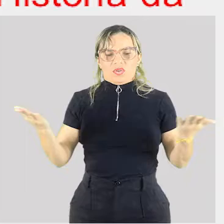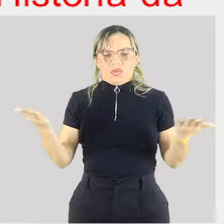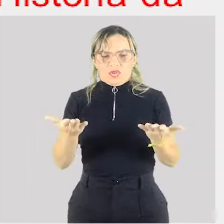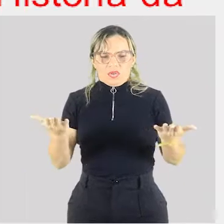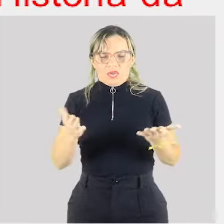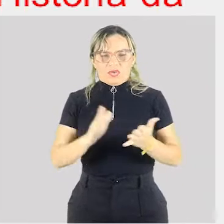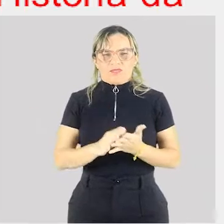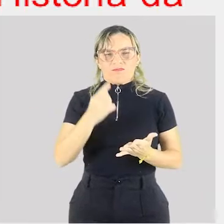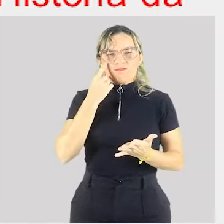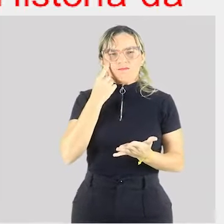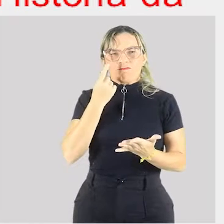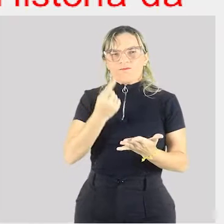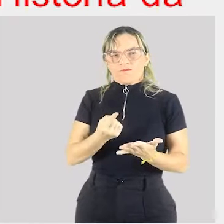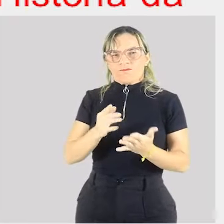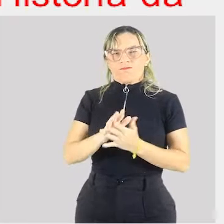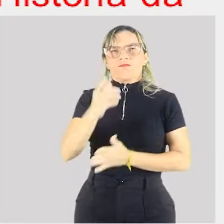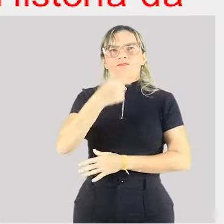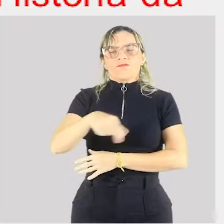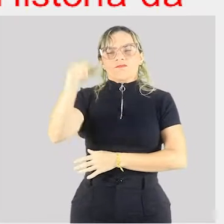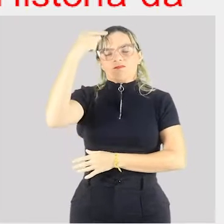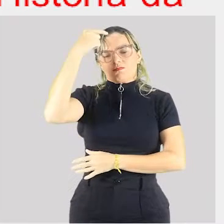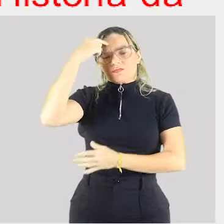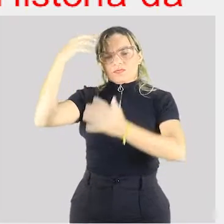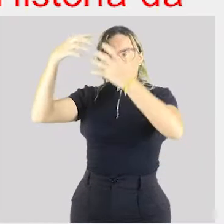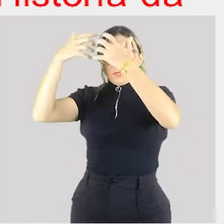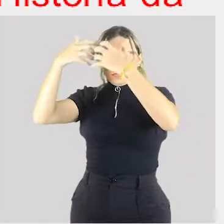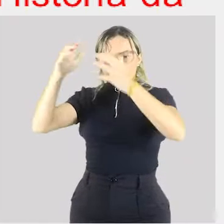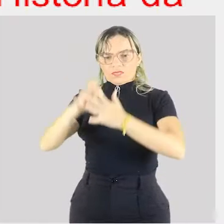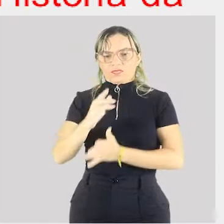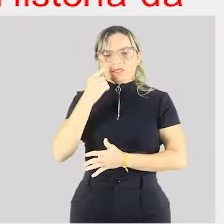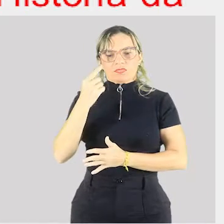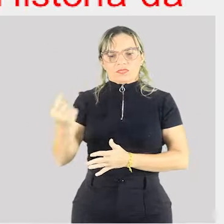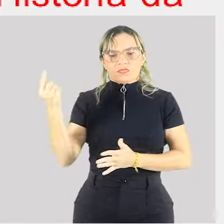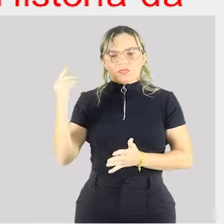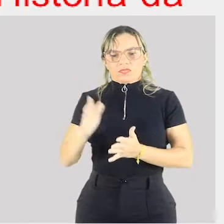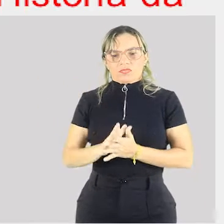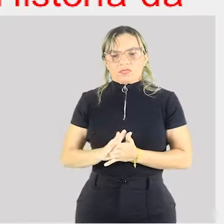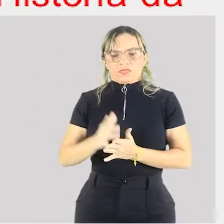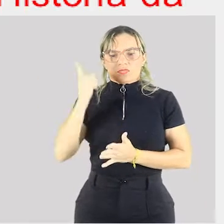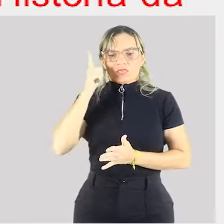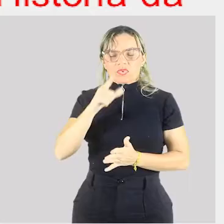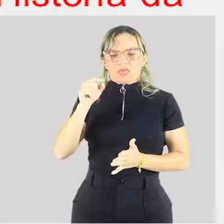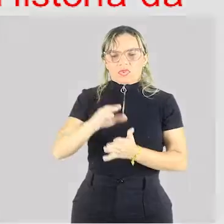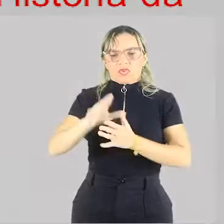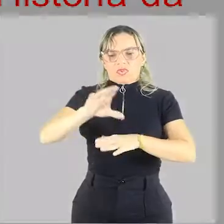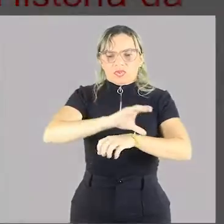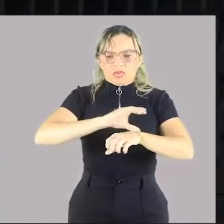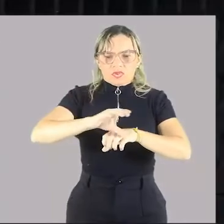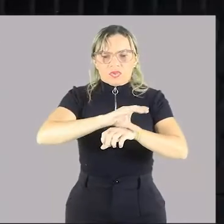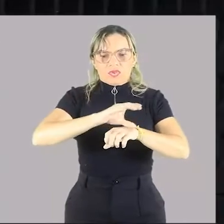formos parar para pensar, nas atuais conquistas constitucionais